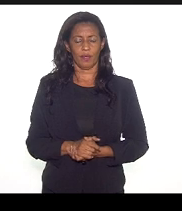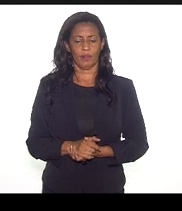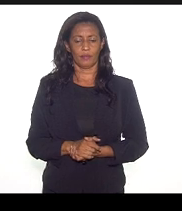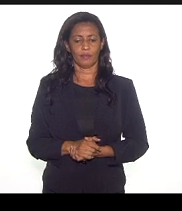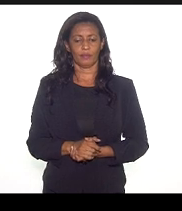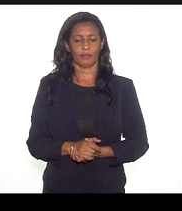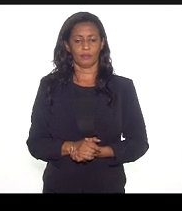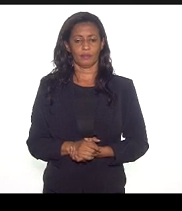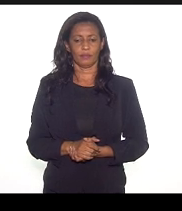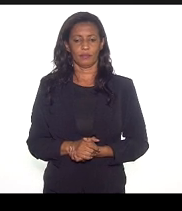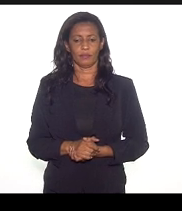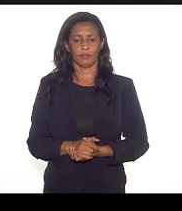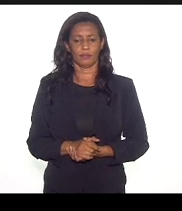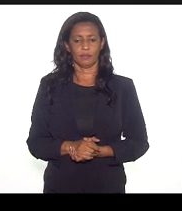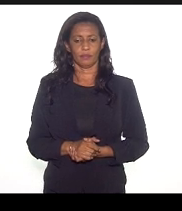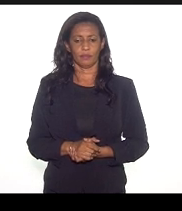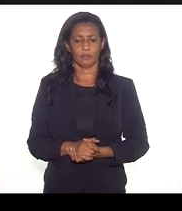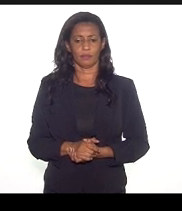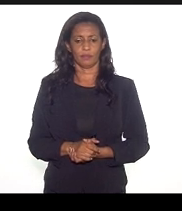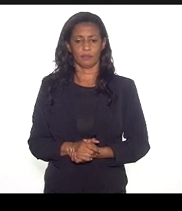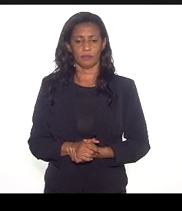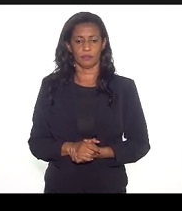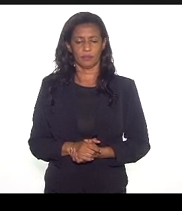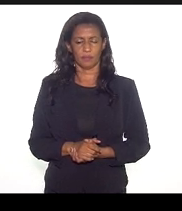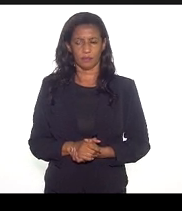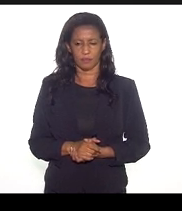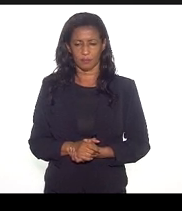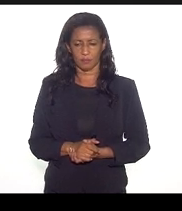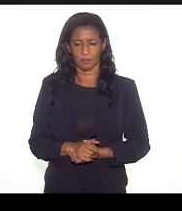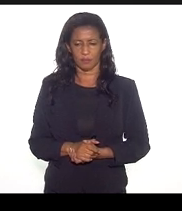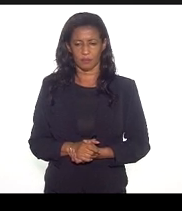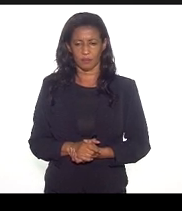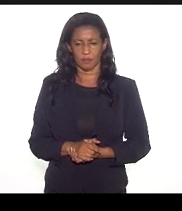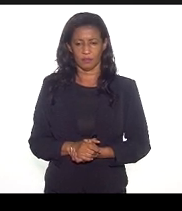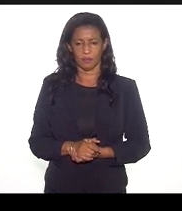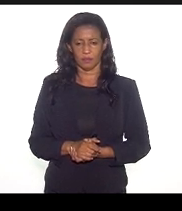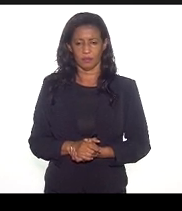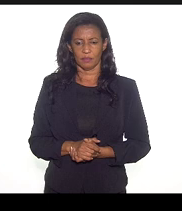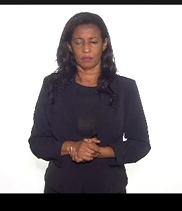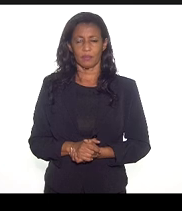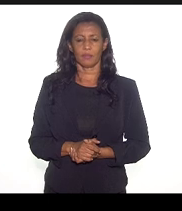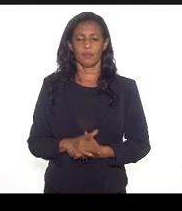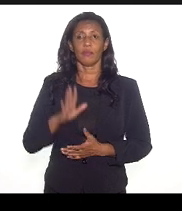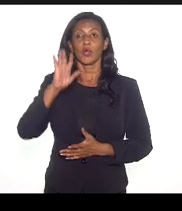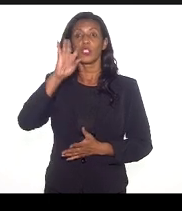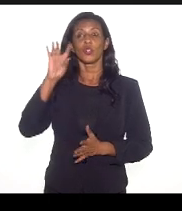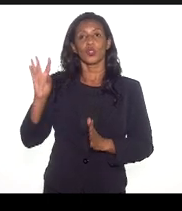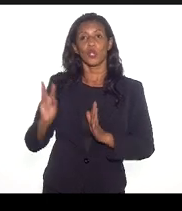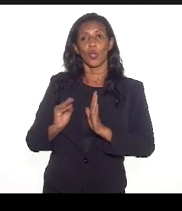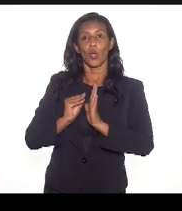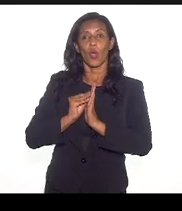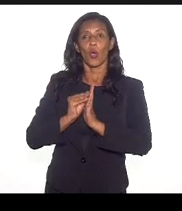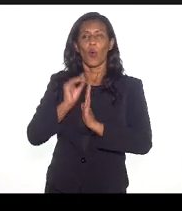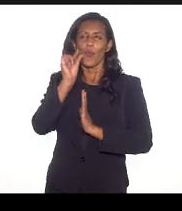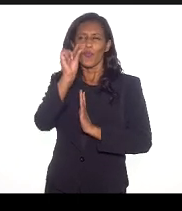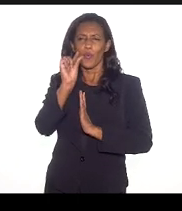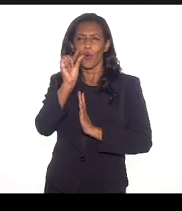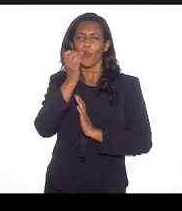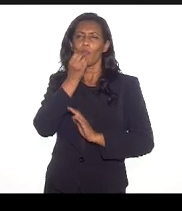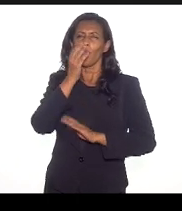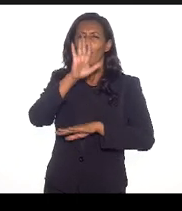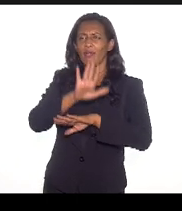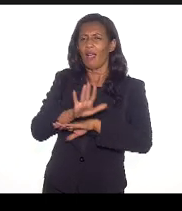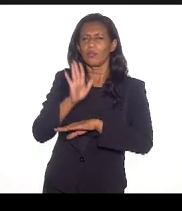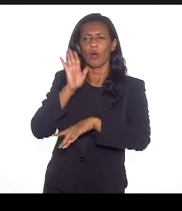De fato... Presidente? Pois não, é a... Só para contribuir um pouco... Isso, boa tarde aí a todos. É